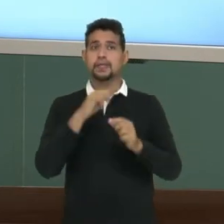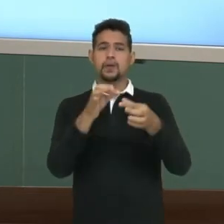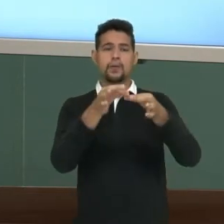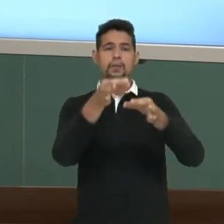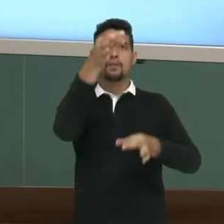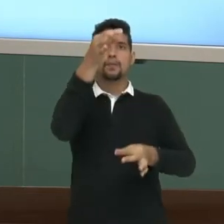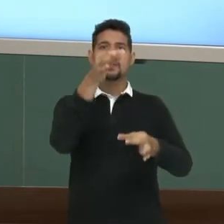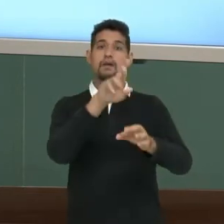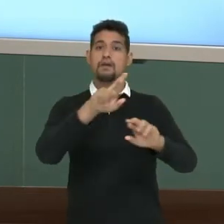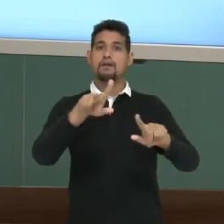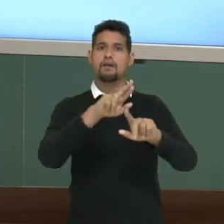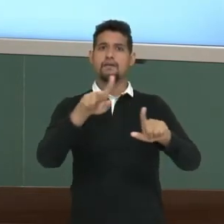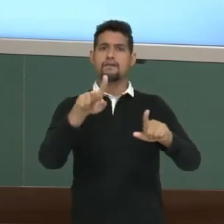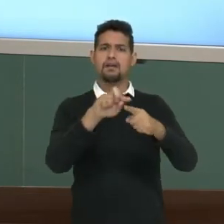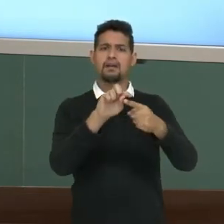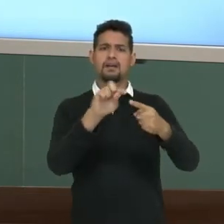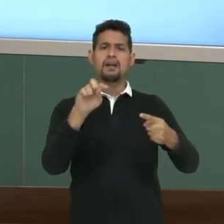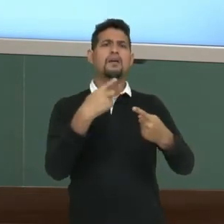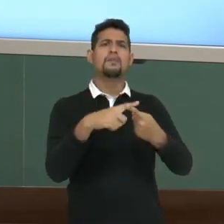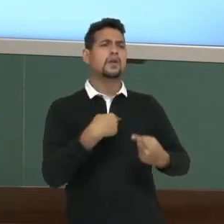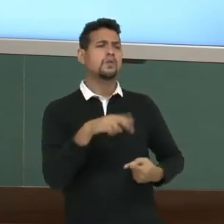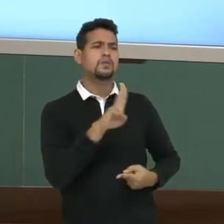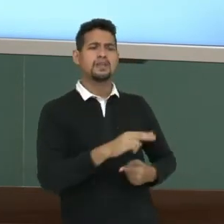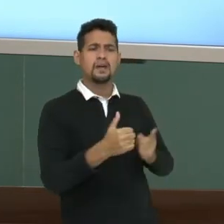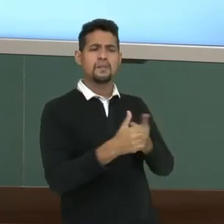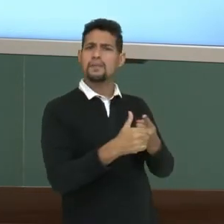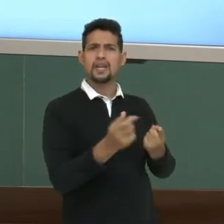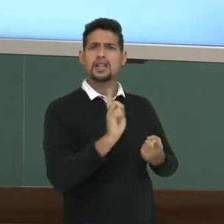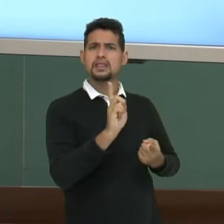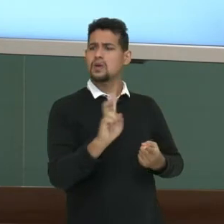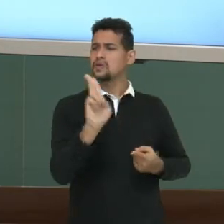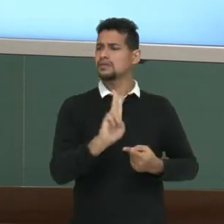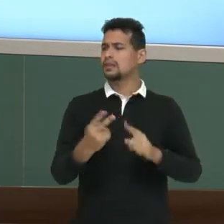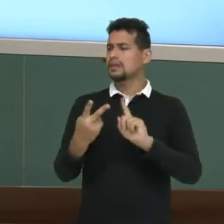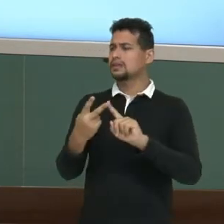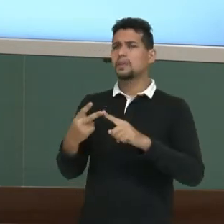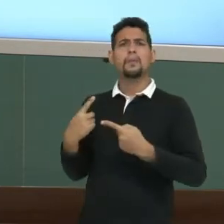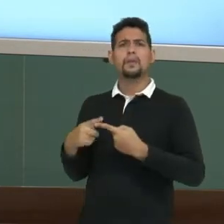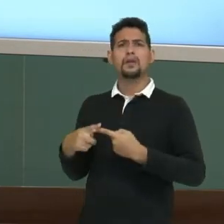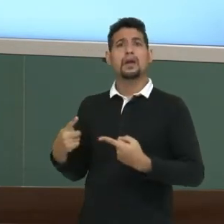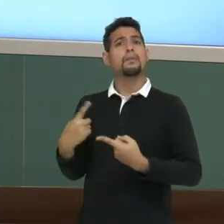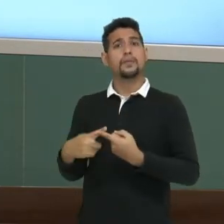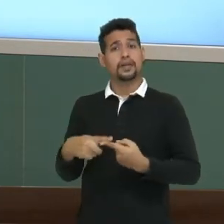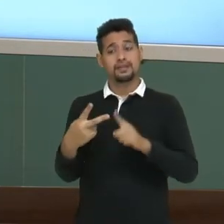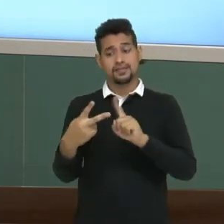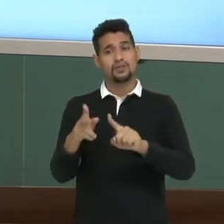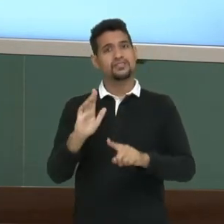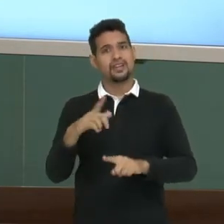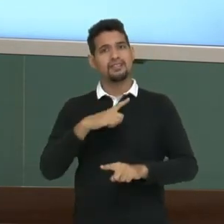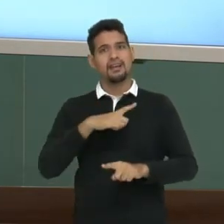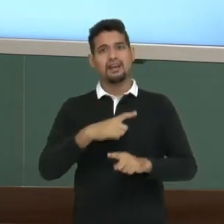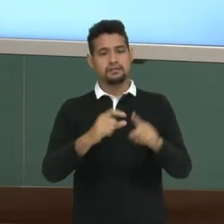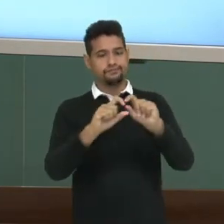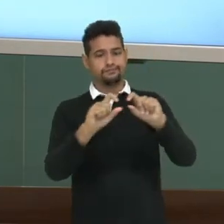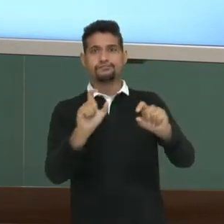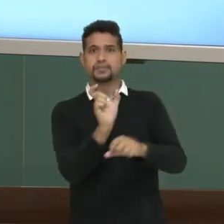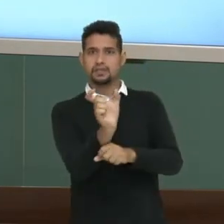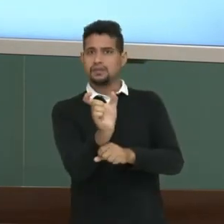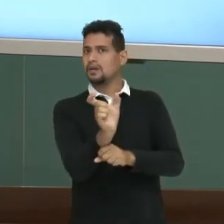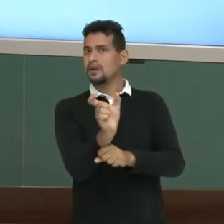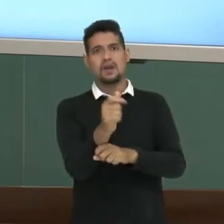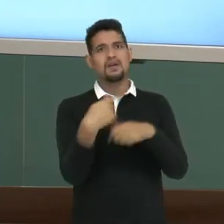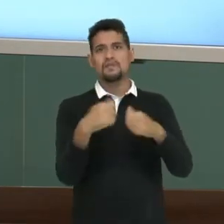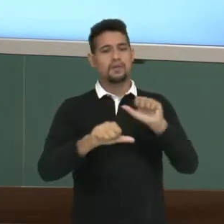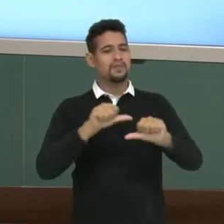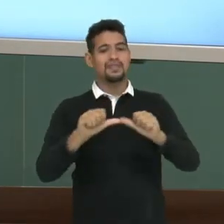à outra reta. Por que eu usei a primeira e não a segunda, gente? Porque a segunda já está na forma geral, então não preciso alterar nada. A gente, às